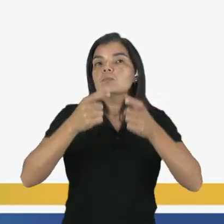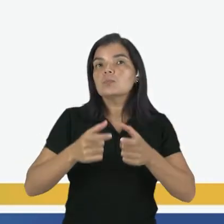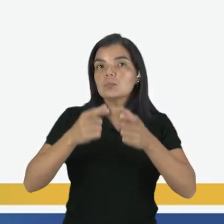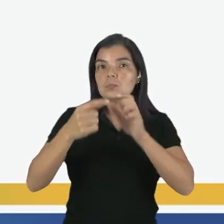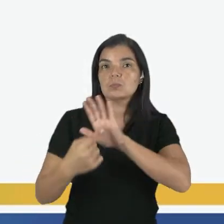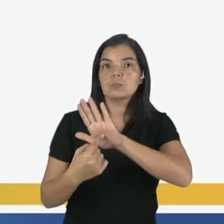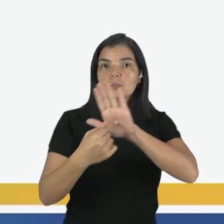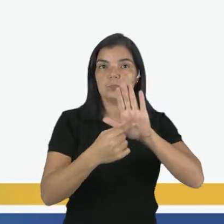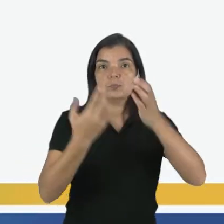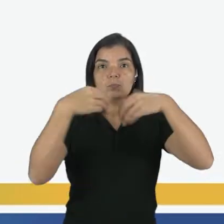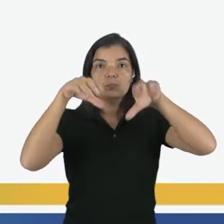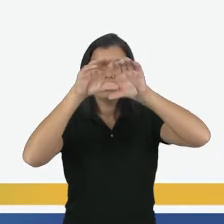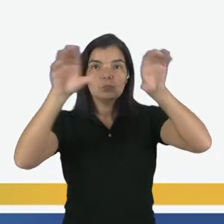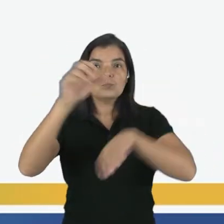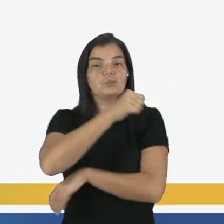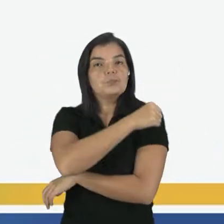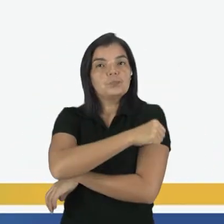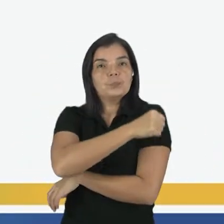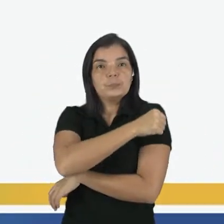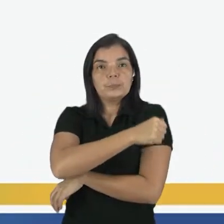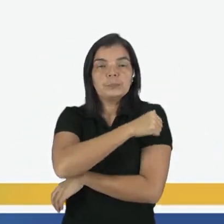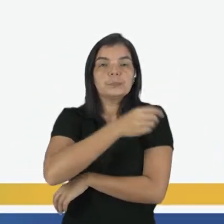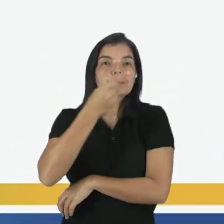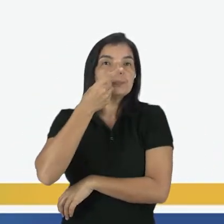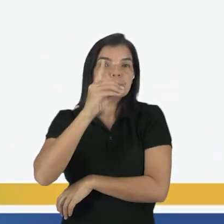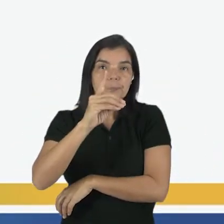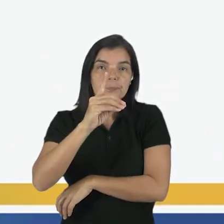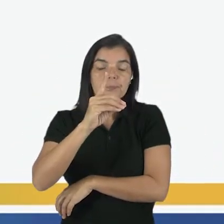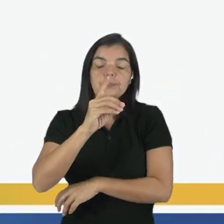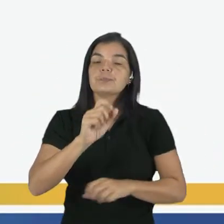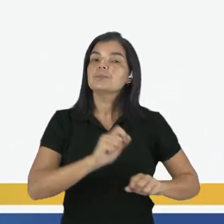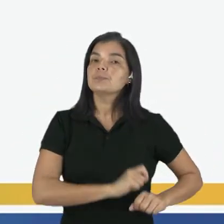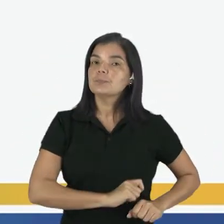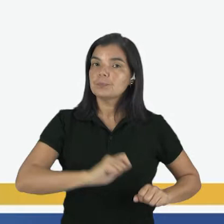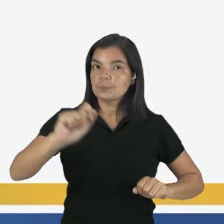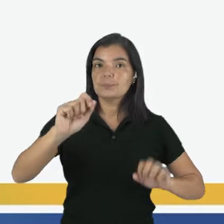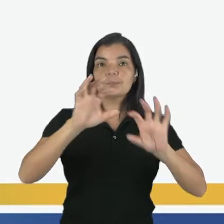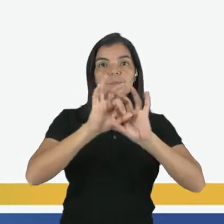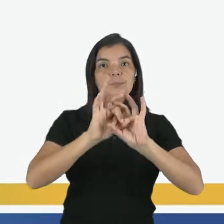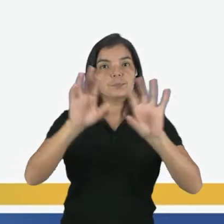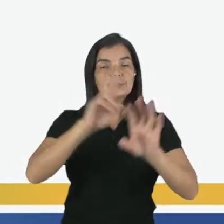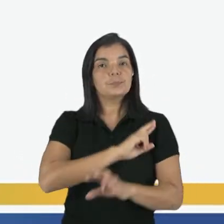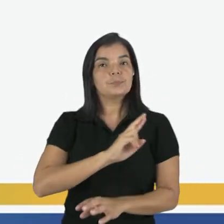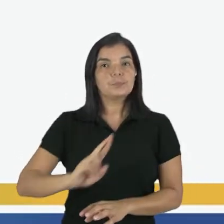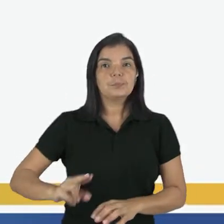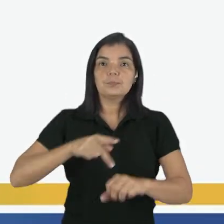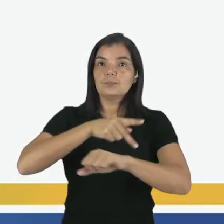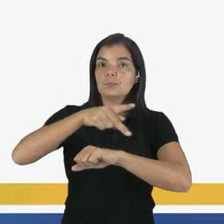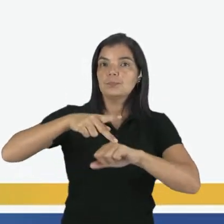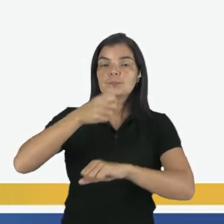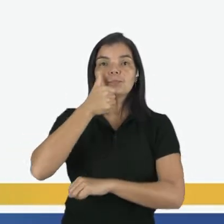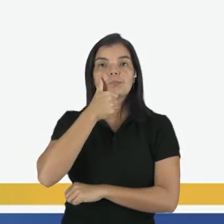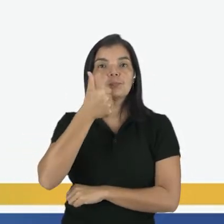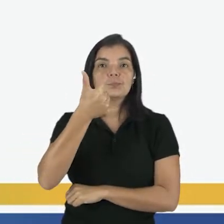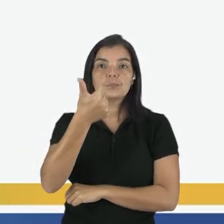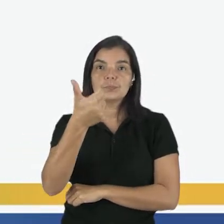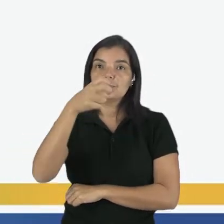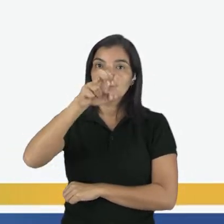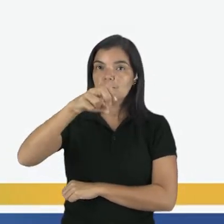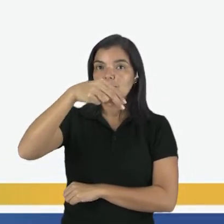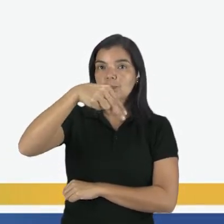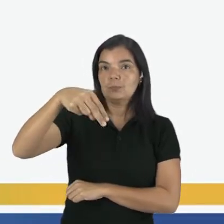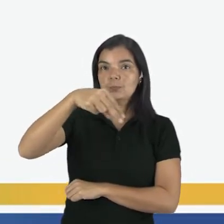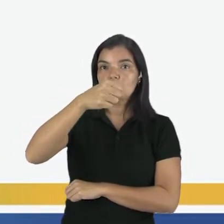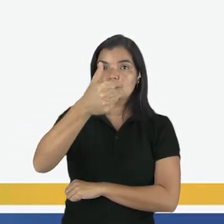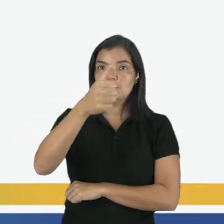delas representa o céu do Rio de Janeiro no dia em que foi proclamada a República no país, em 15 de